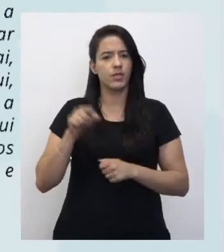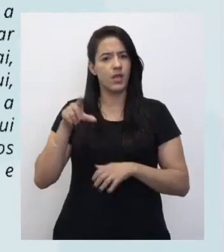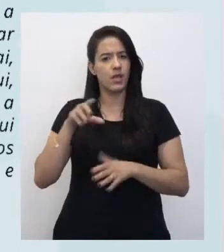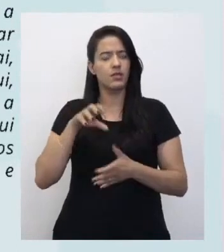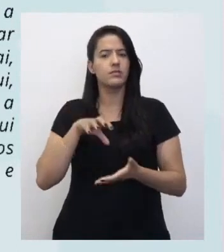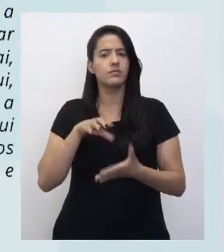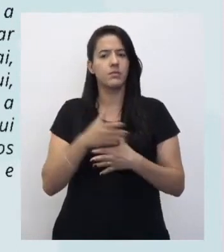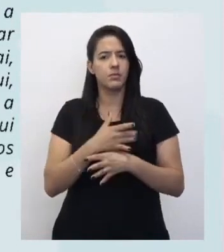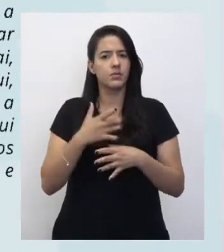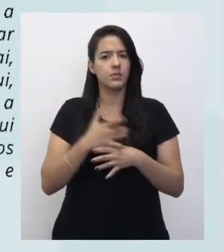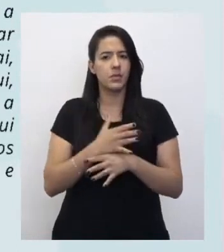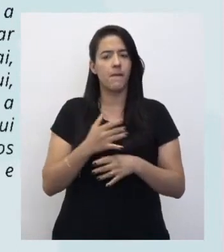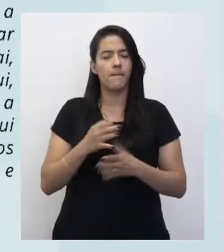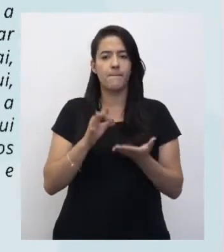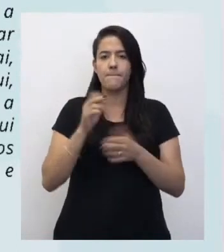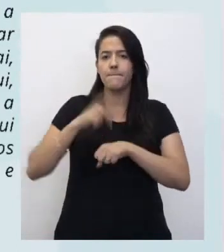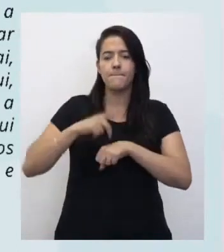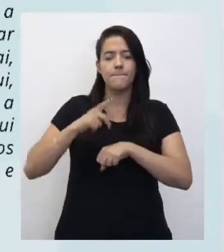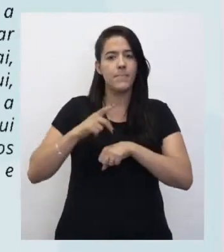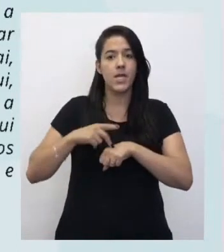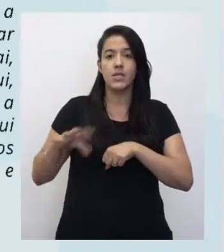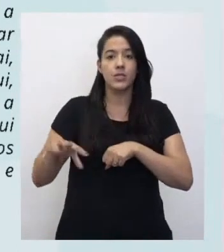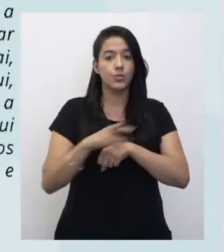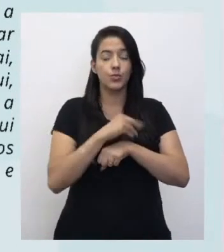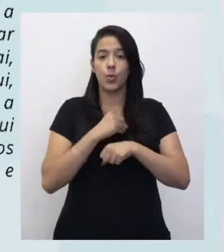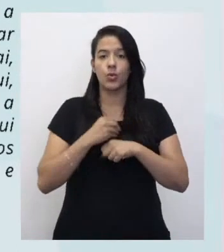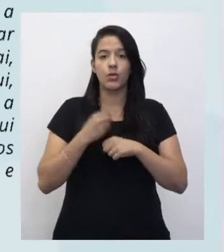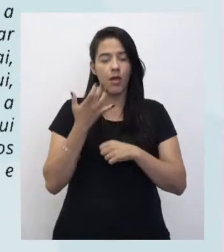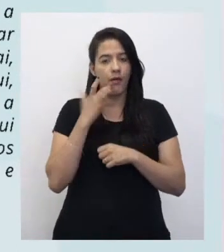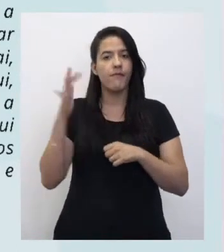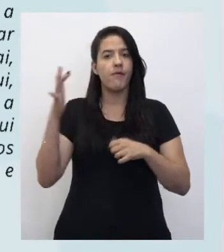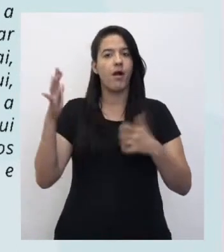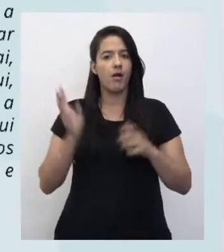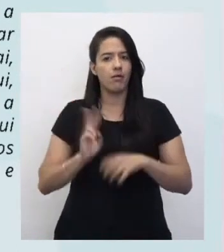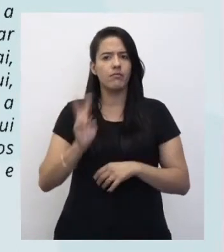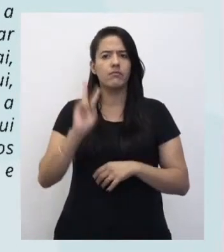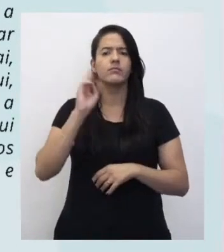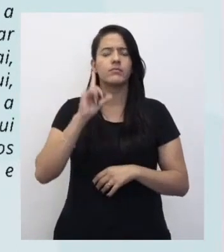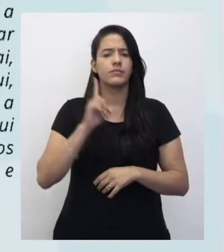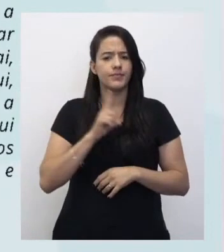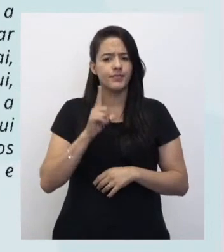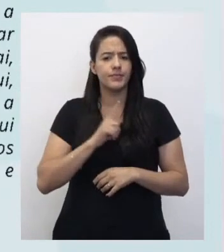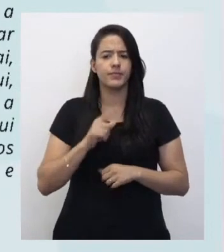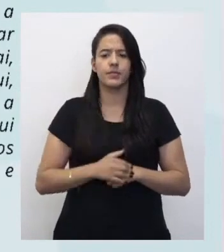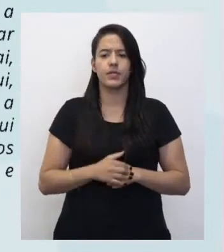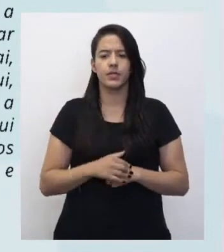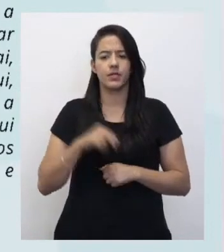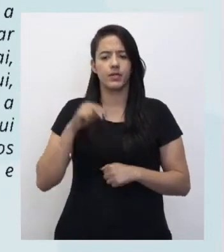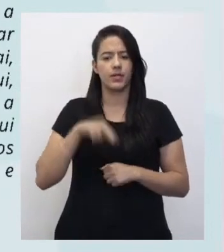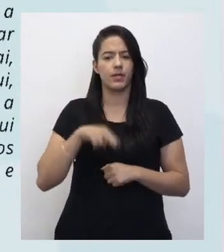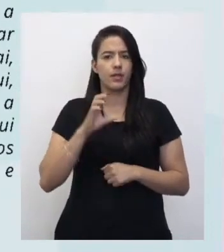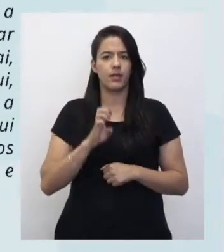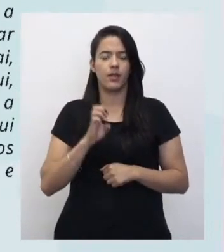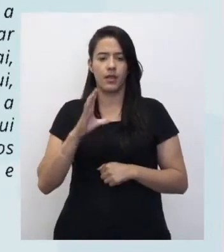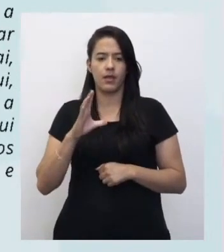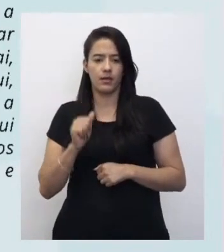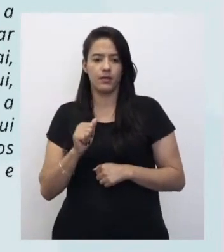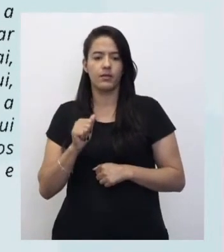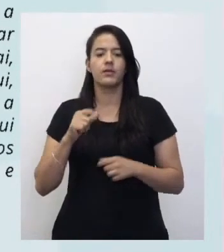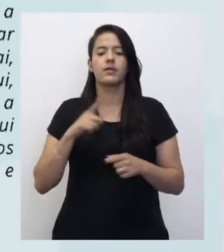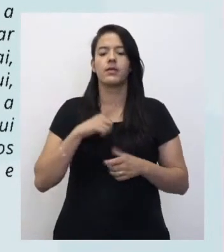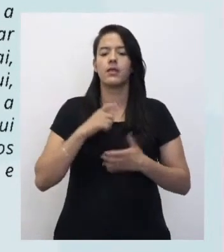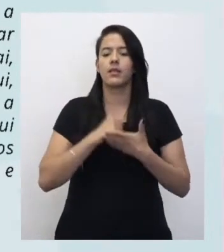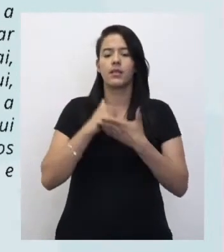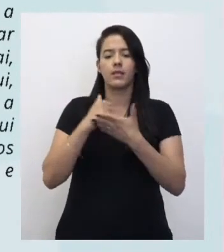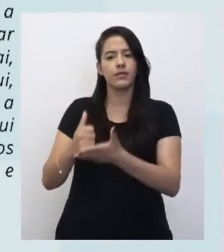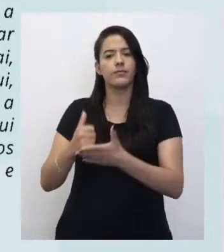muitas pedras preciosas de toda a sorte. Aqui carregam as naus de Meca com especiarias e as levam a